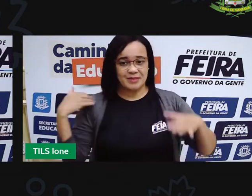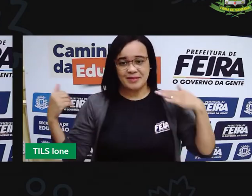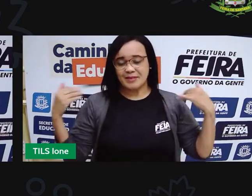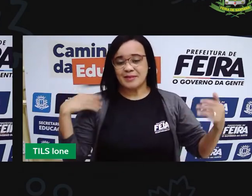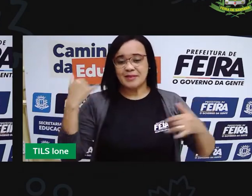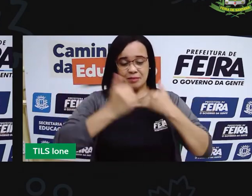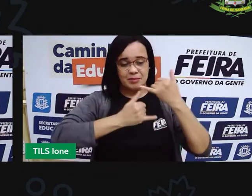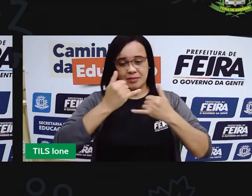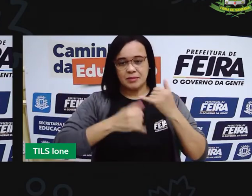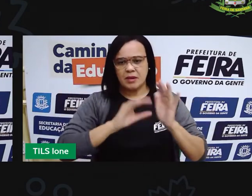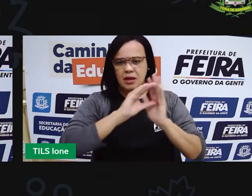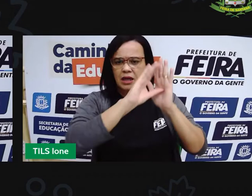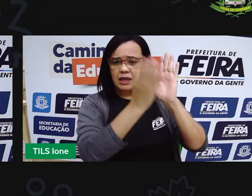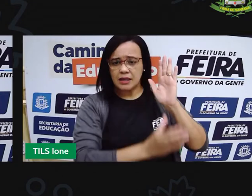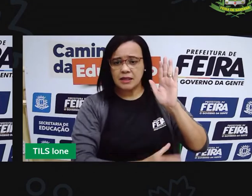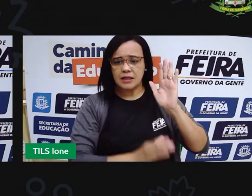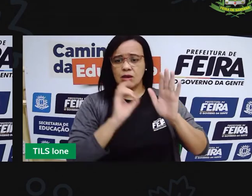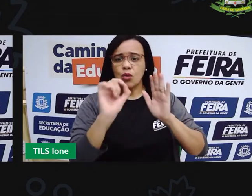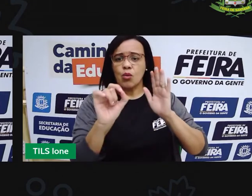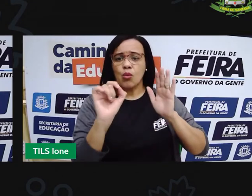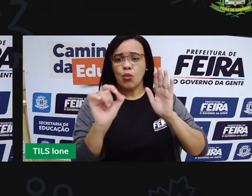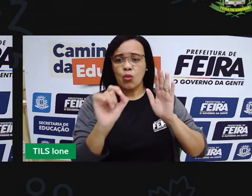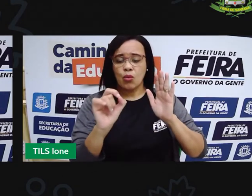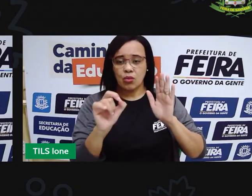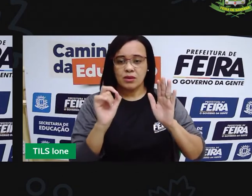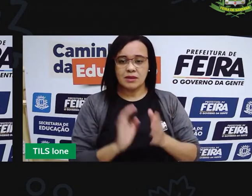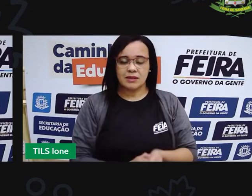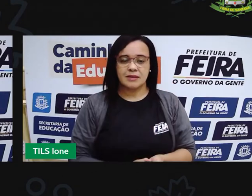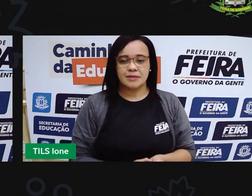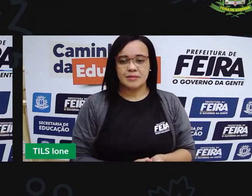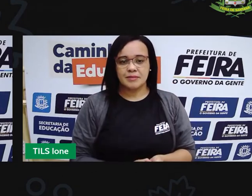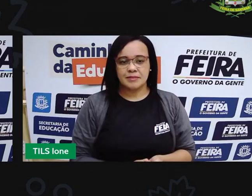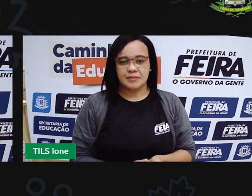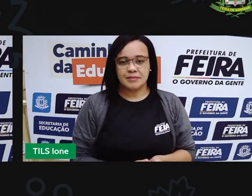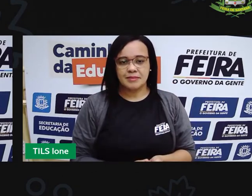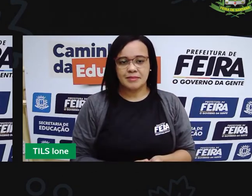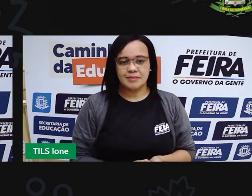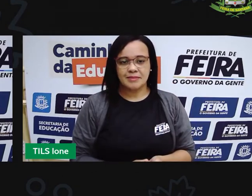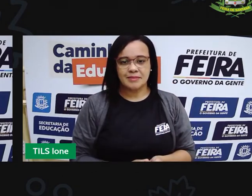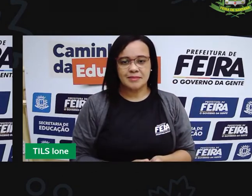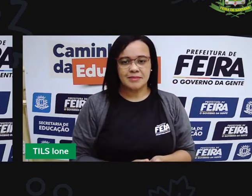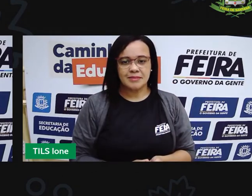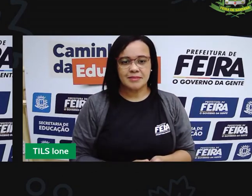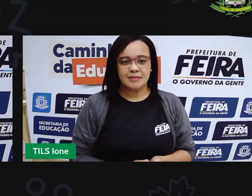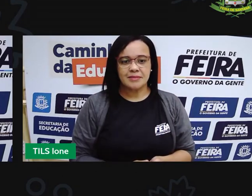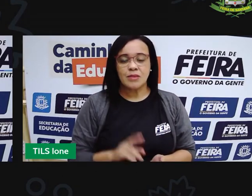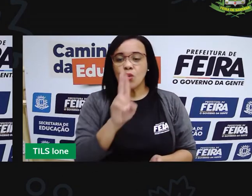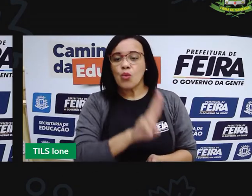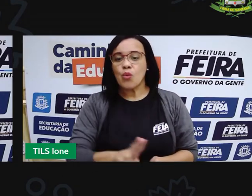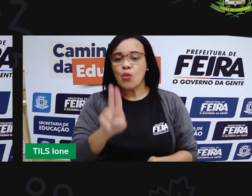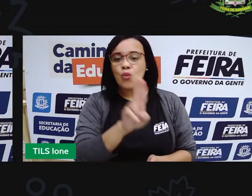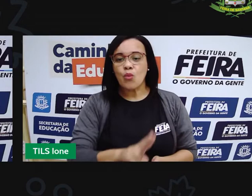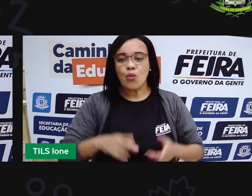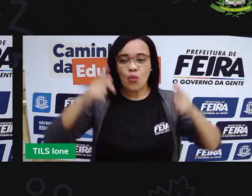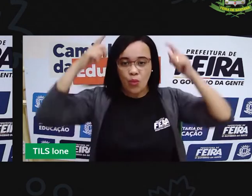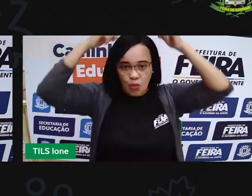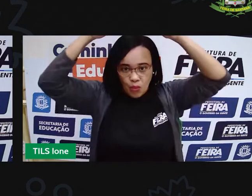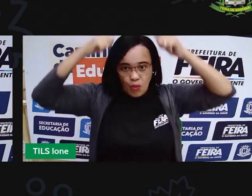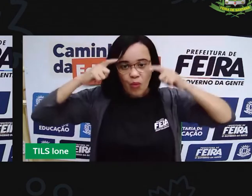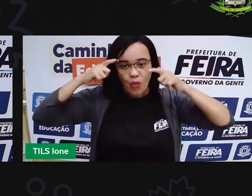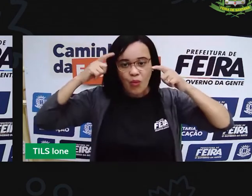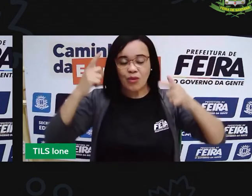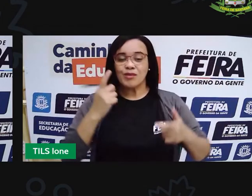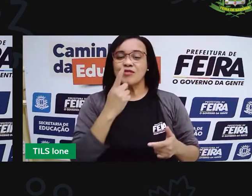molecagem. Uma das características mais marcantes é o uso do chapéu vermelho, do gorro vermelho.